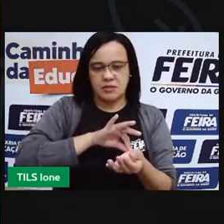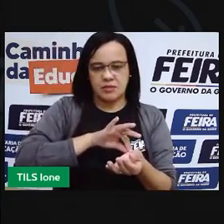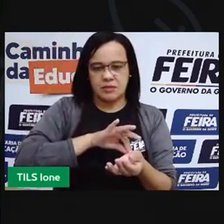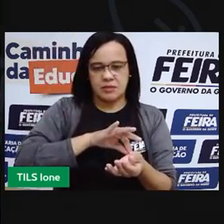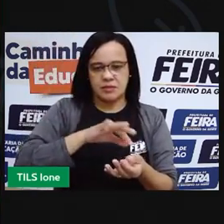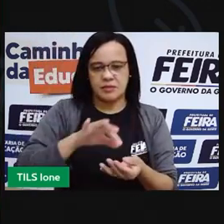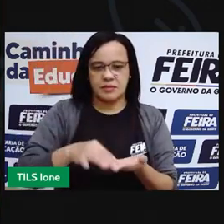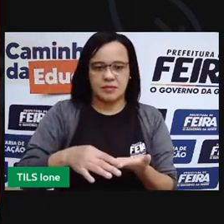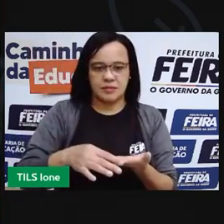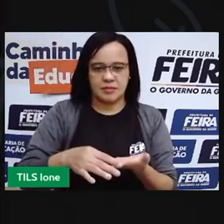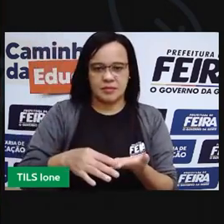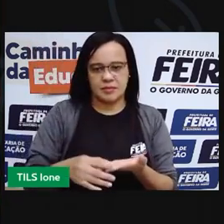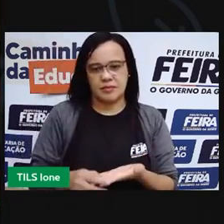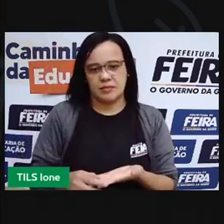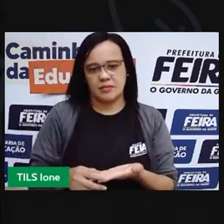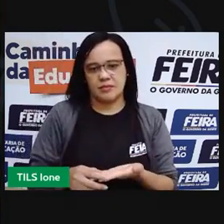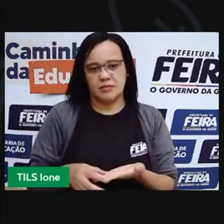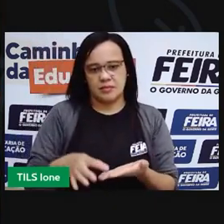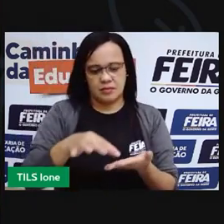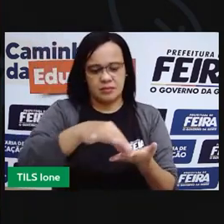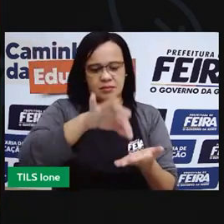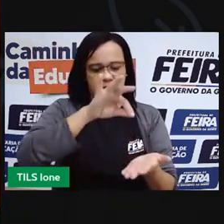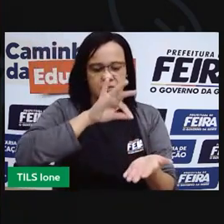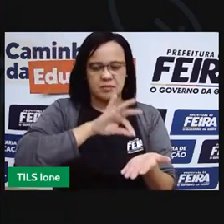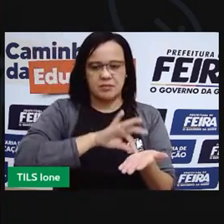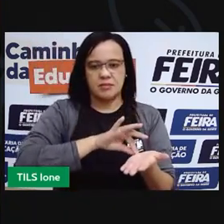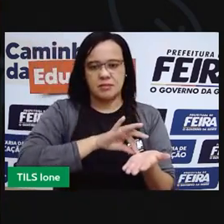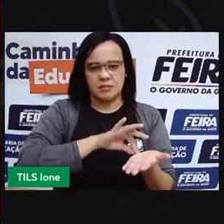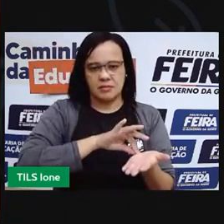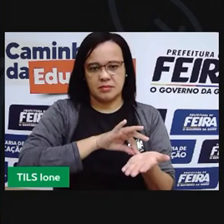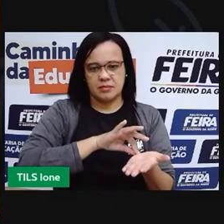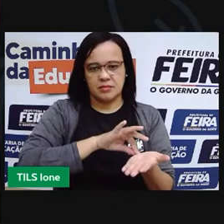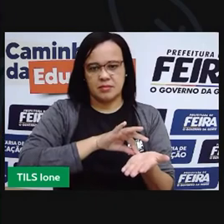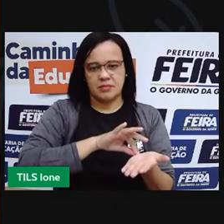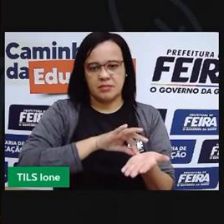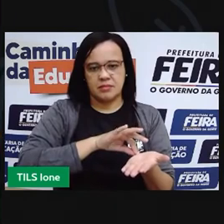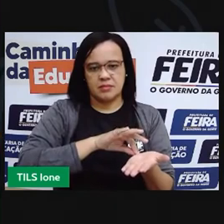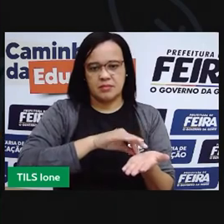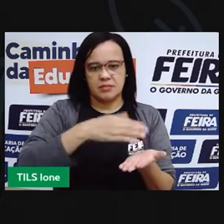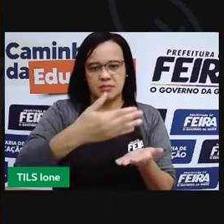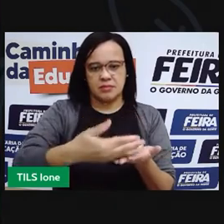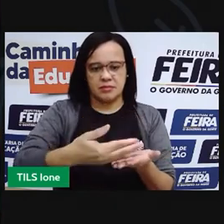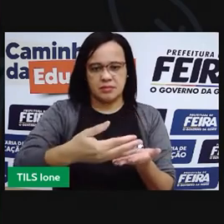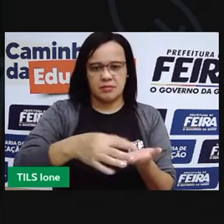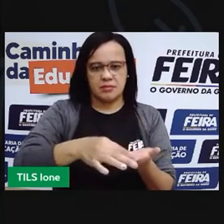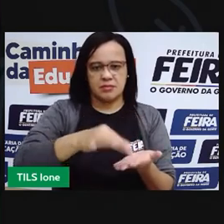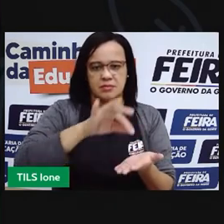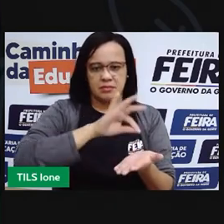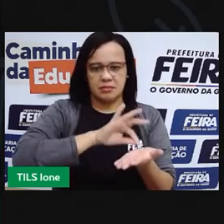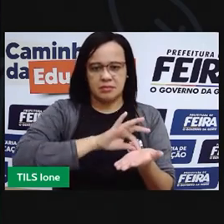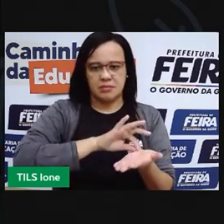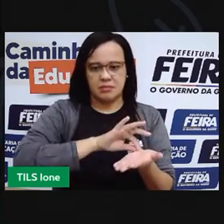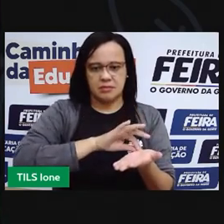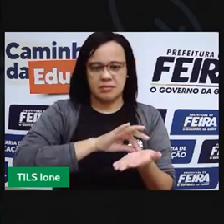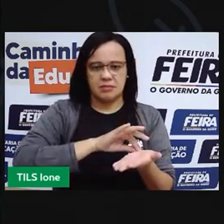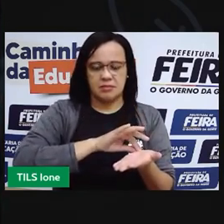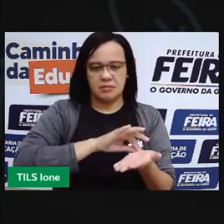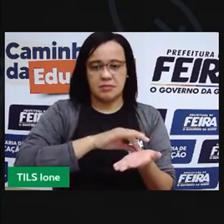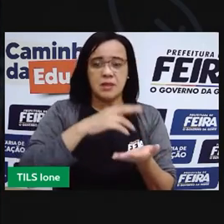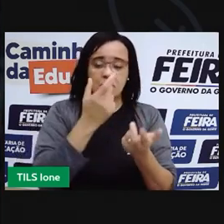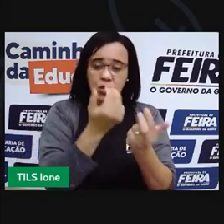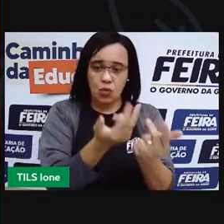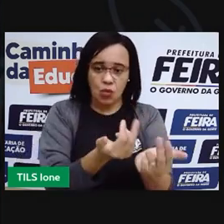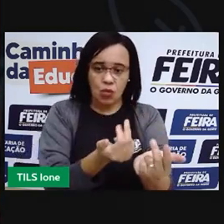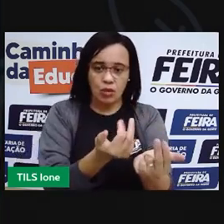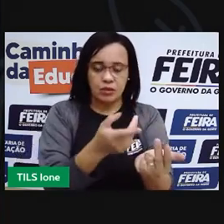direito, tá? E vai trazer ela aqui para o lado esquerdo. Assim, ó, como eu estou